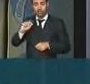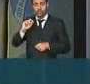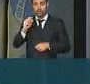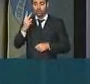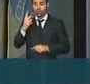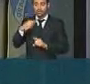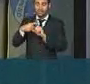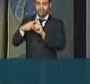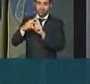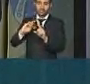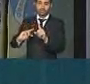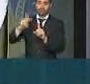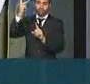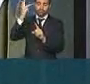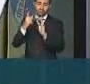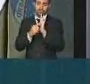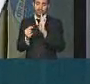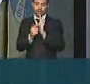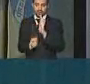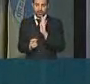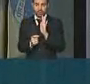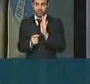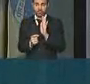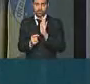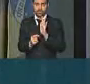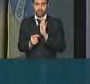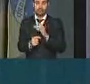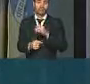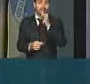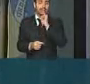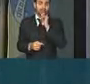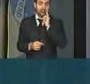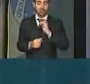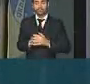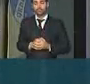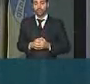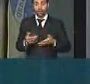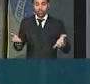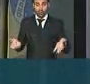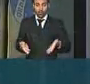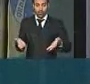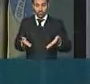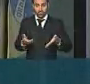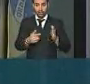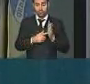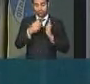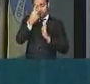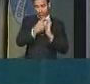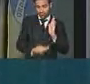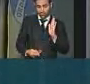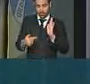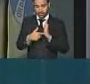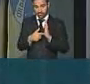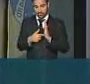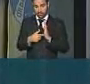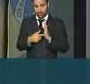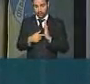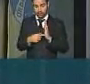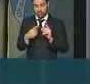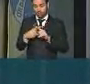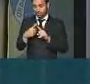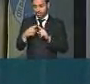o dobro do que está previsto nessa tabela aqui então por exemplo nessa hoje nesse projeto de hoje quando